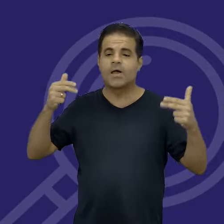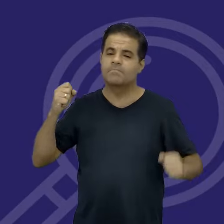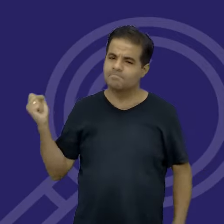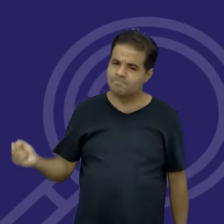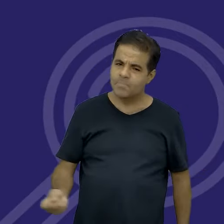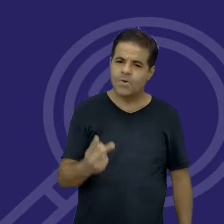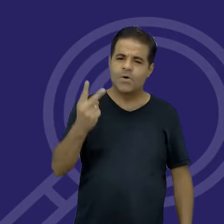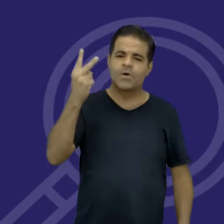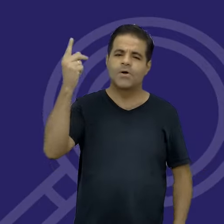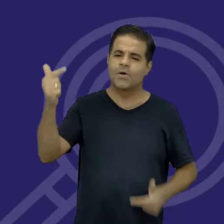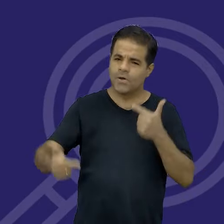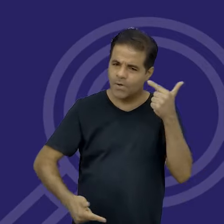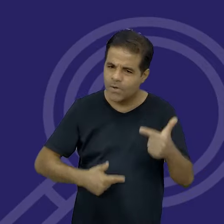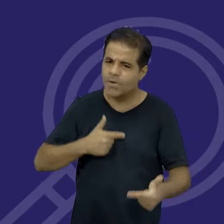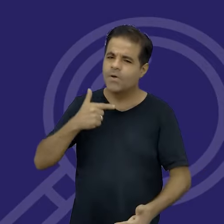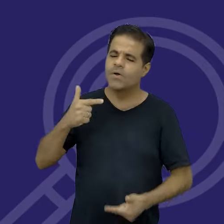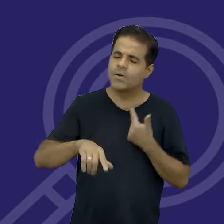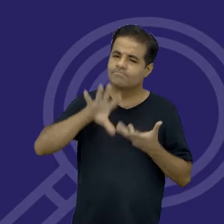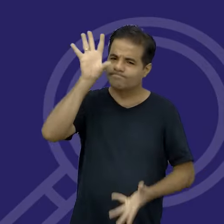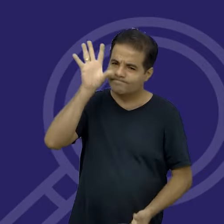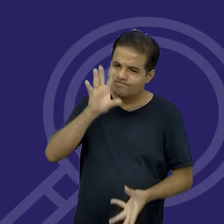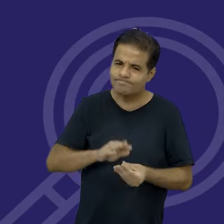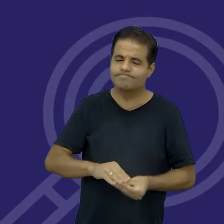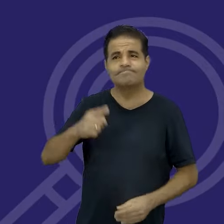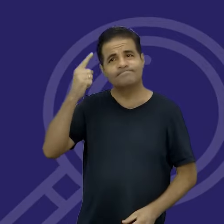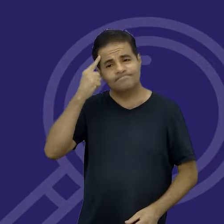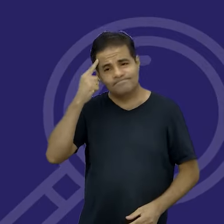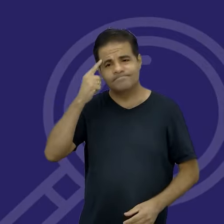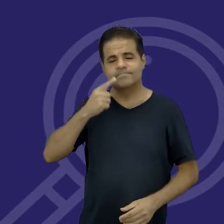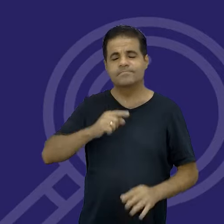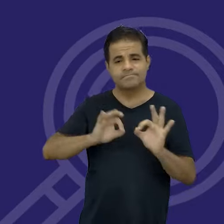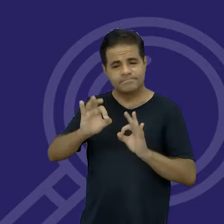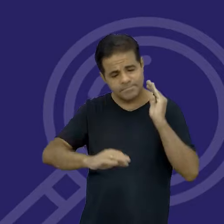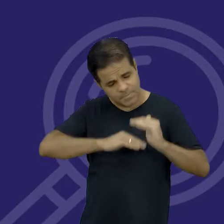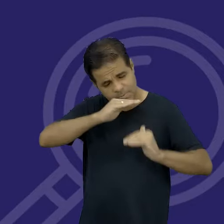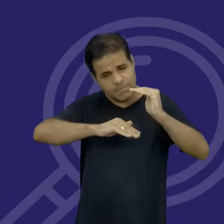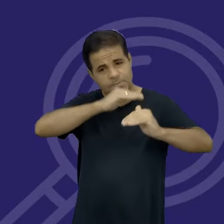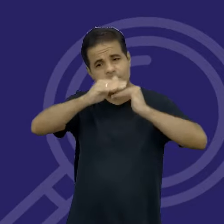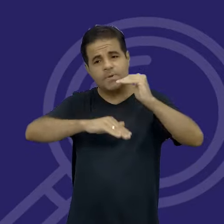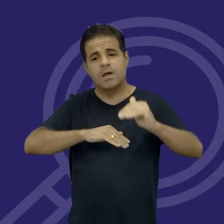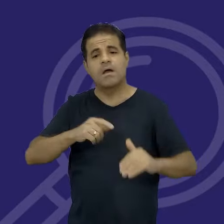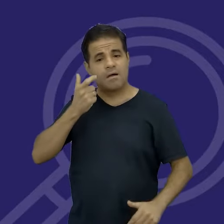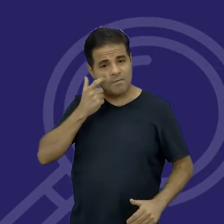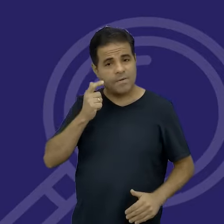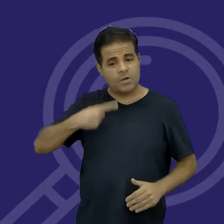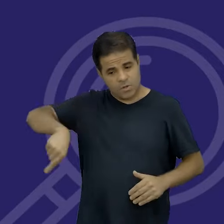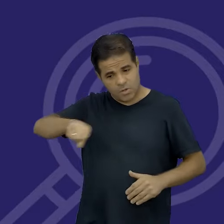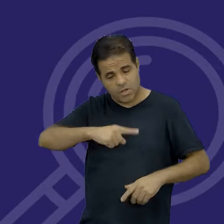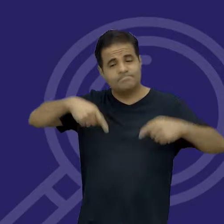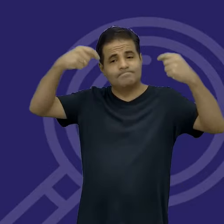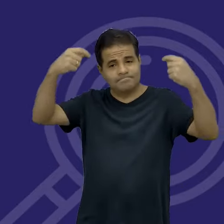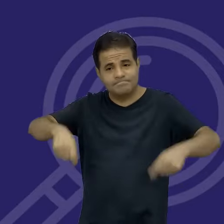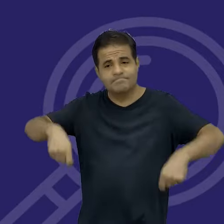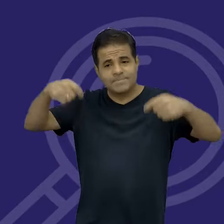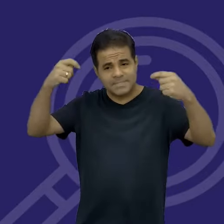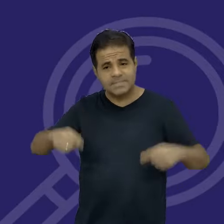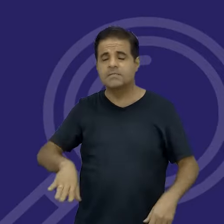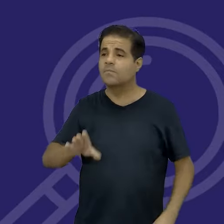também trabalhar essa sistematização, esse procedimento, né, o quanto nós precisamos